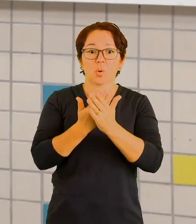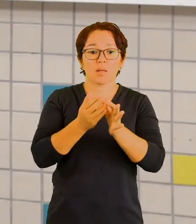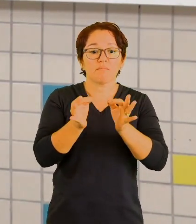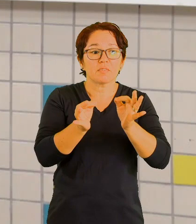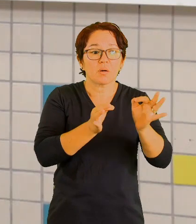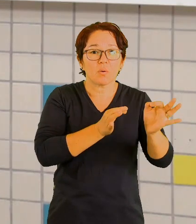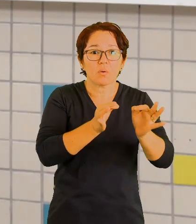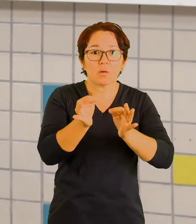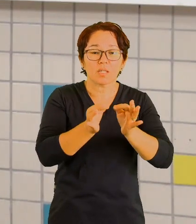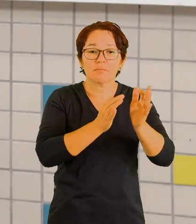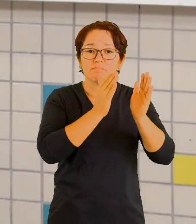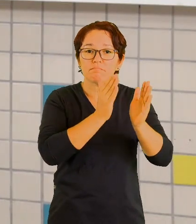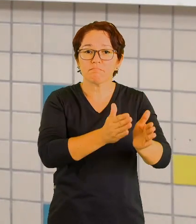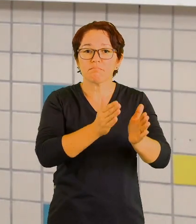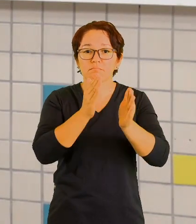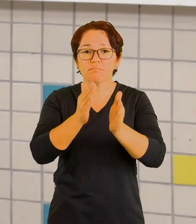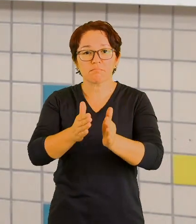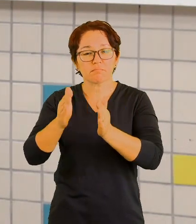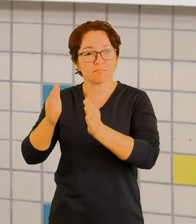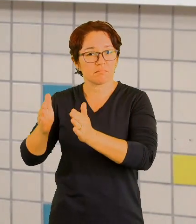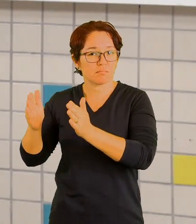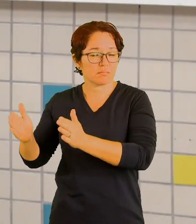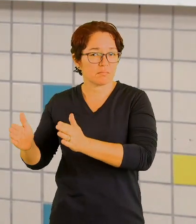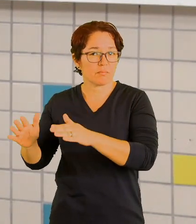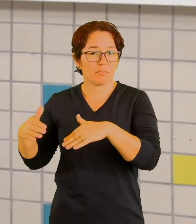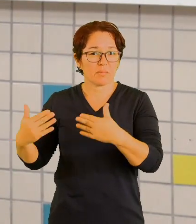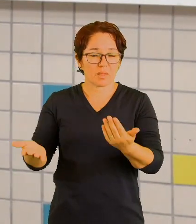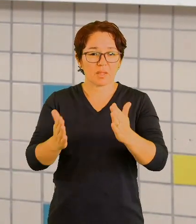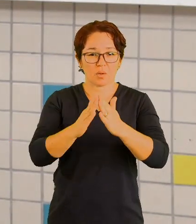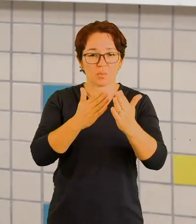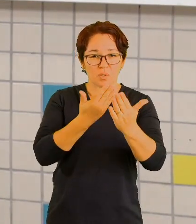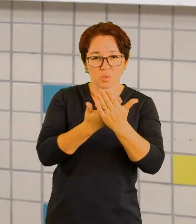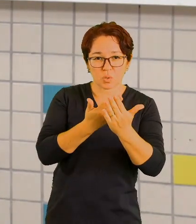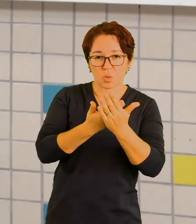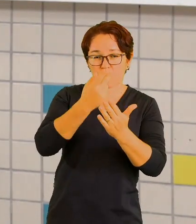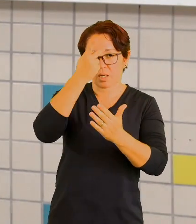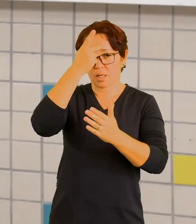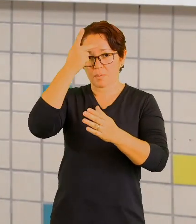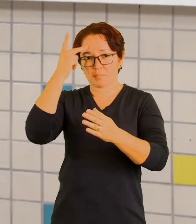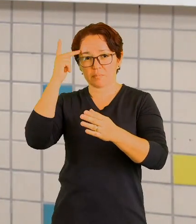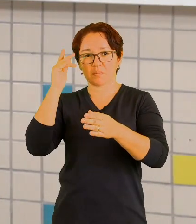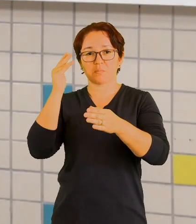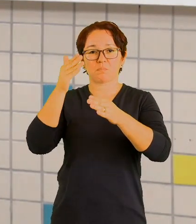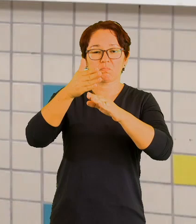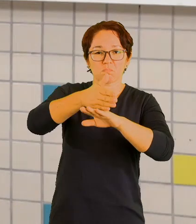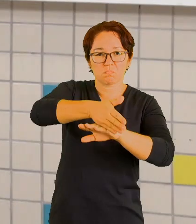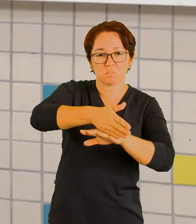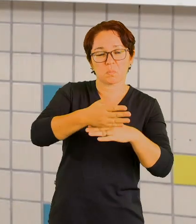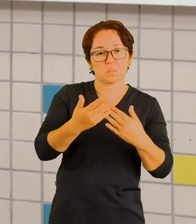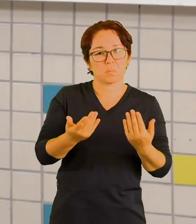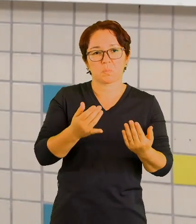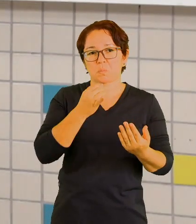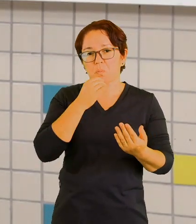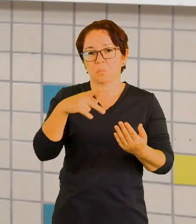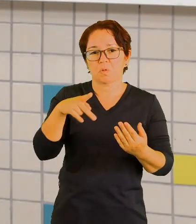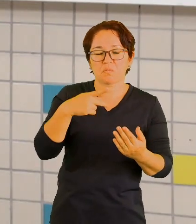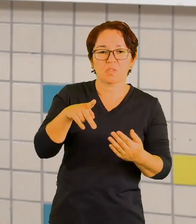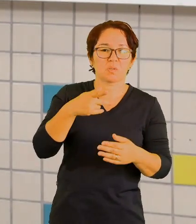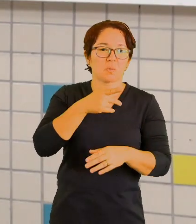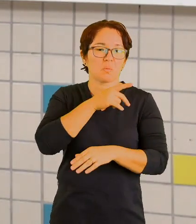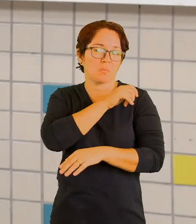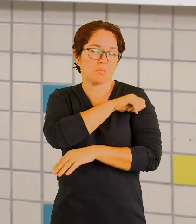escolar. Então, todas as pessoas que participam do processo educativo, professores,